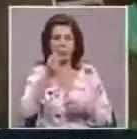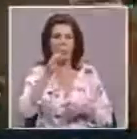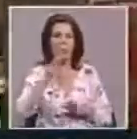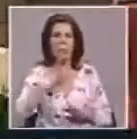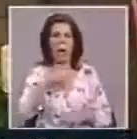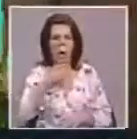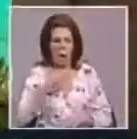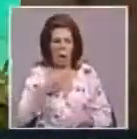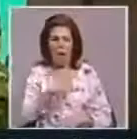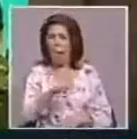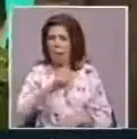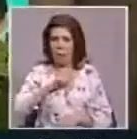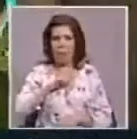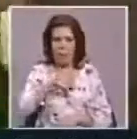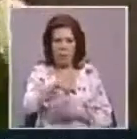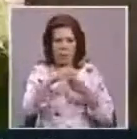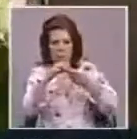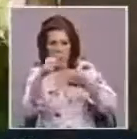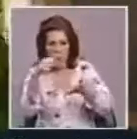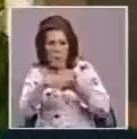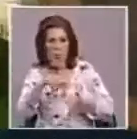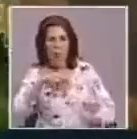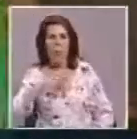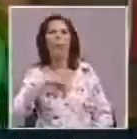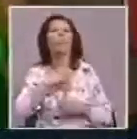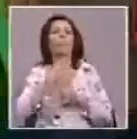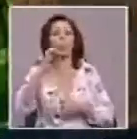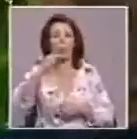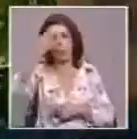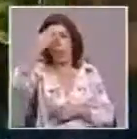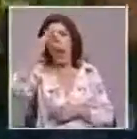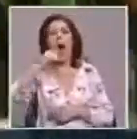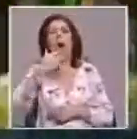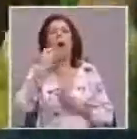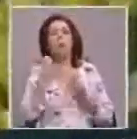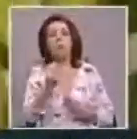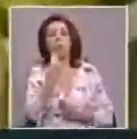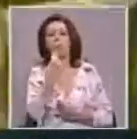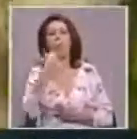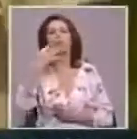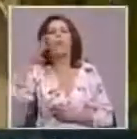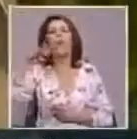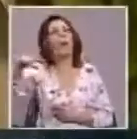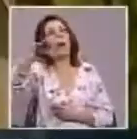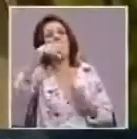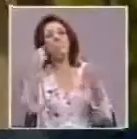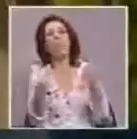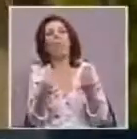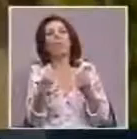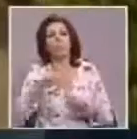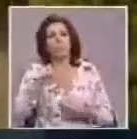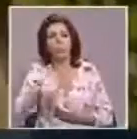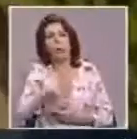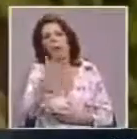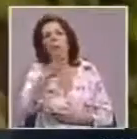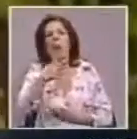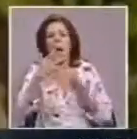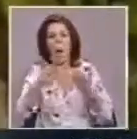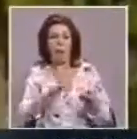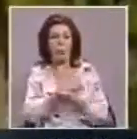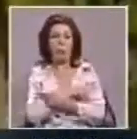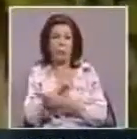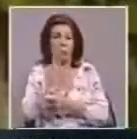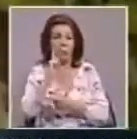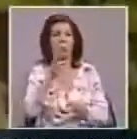ficam admiradas do facto de ser nacional, né? Estamos habituados que só o produto importado é que tem valor e de facto aqui provamos que realmente o